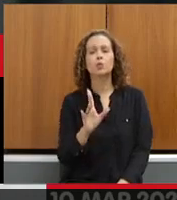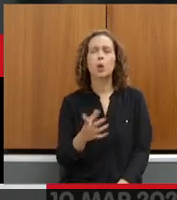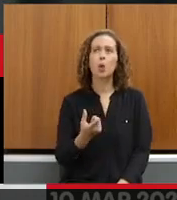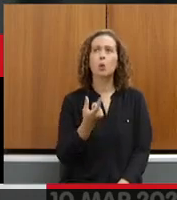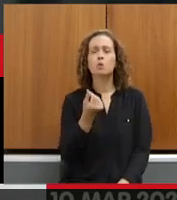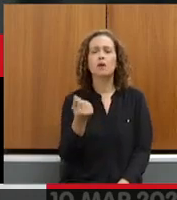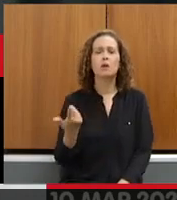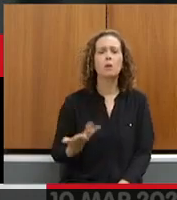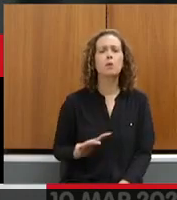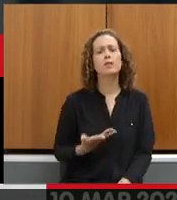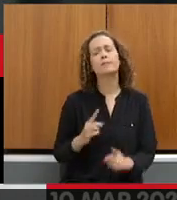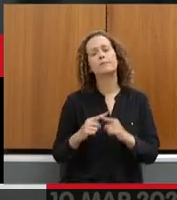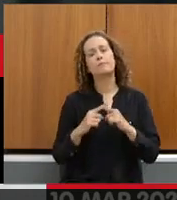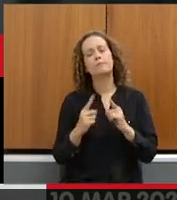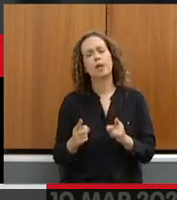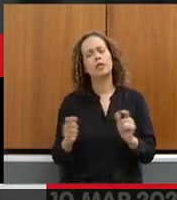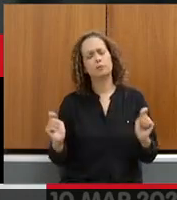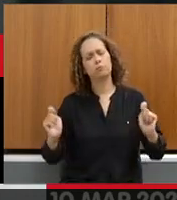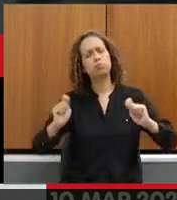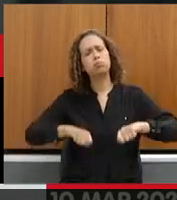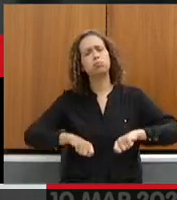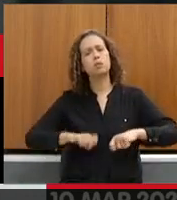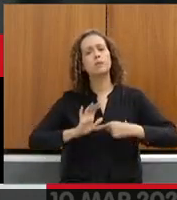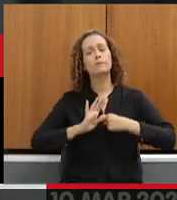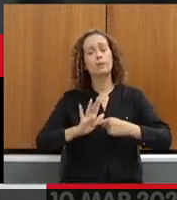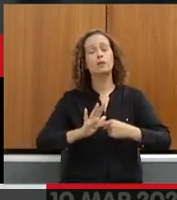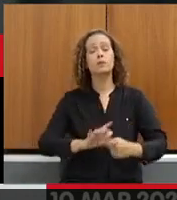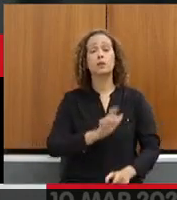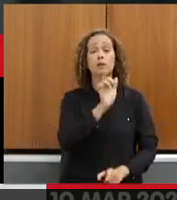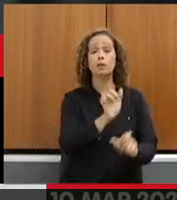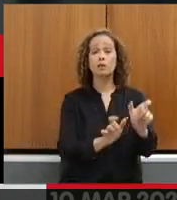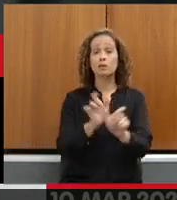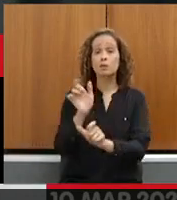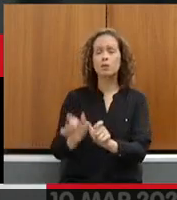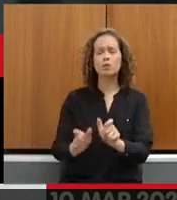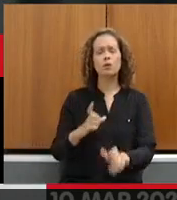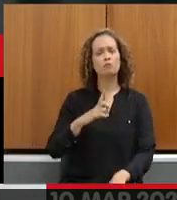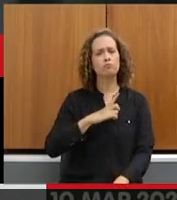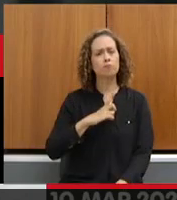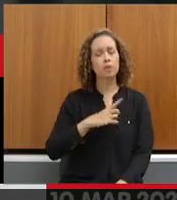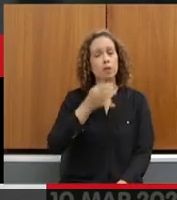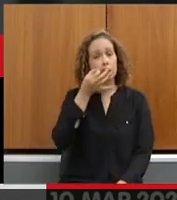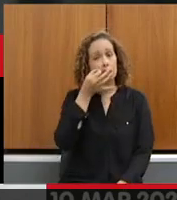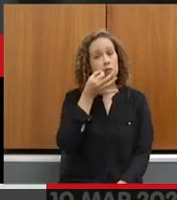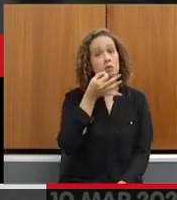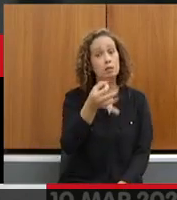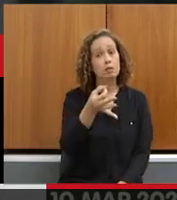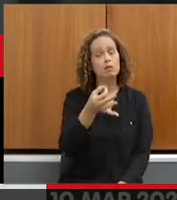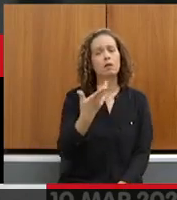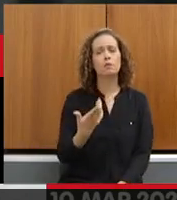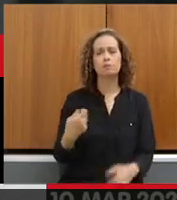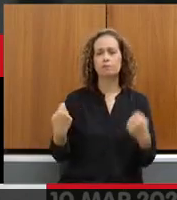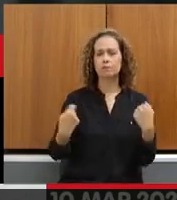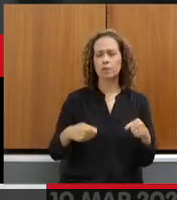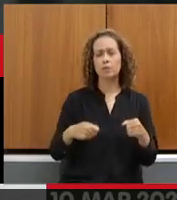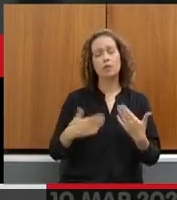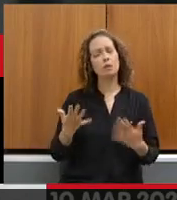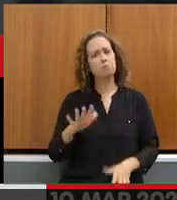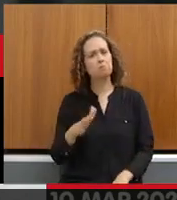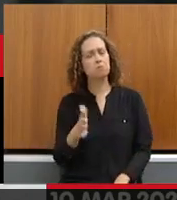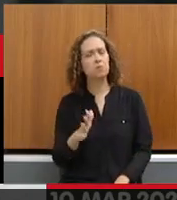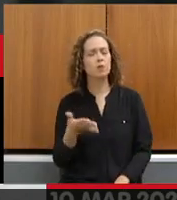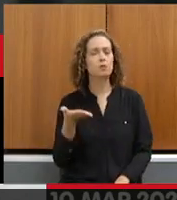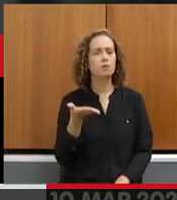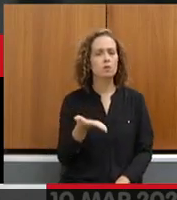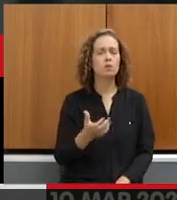valores volumes financeiros mais eficiência para que o cidadão tenha a sua atenção máxima é mais ou menos isso que eu